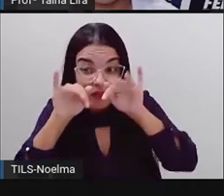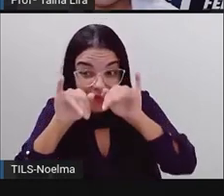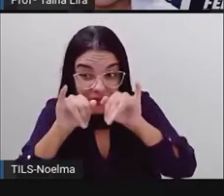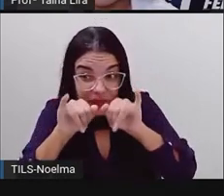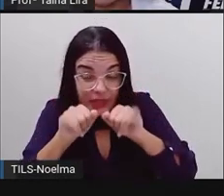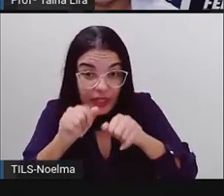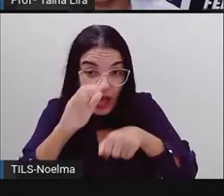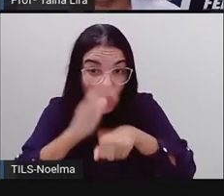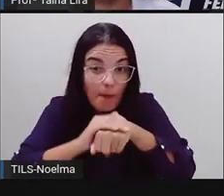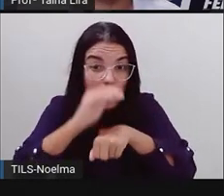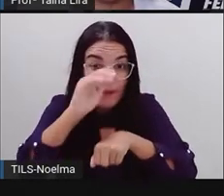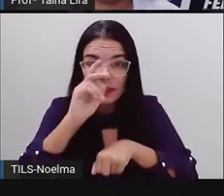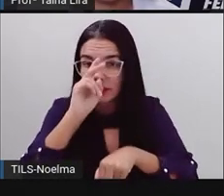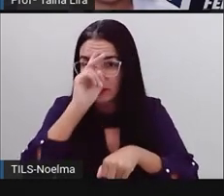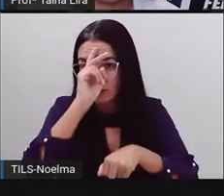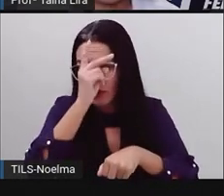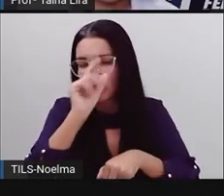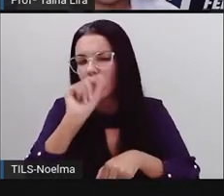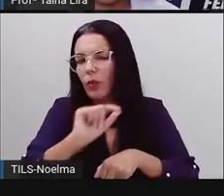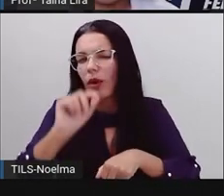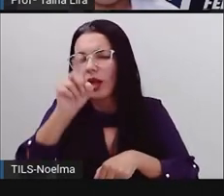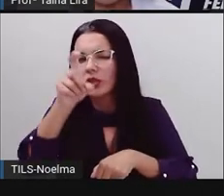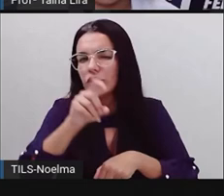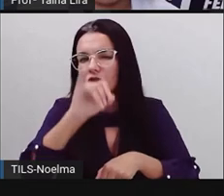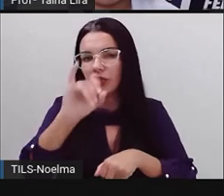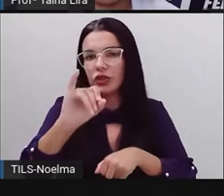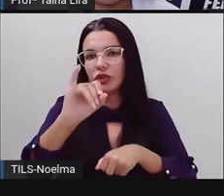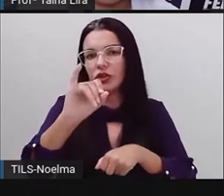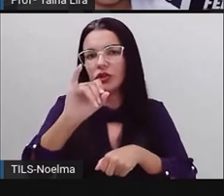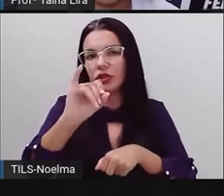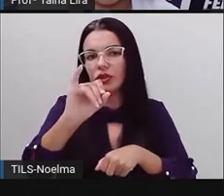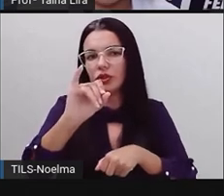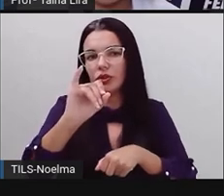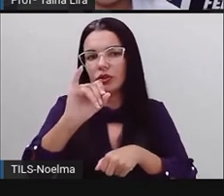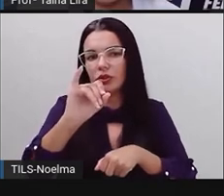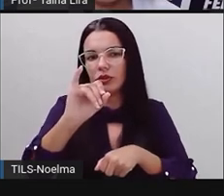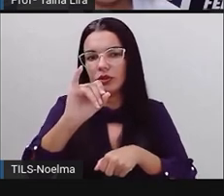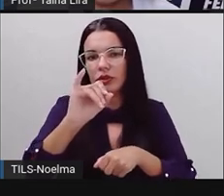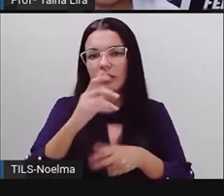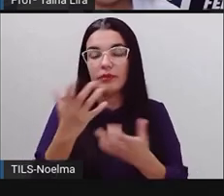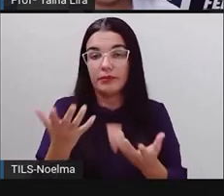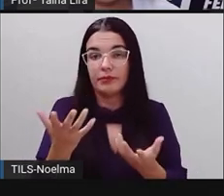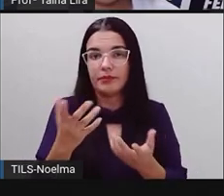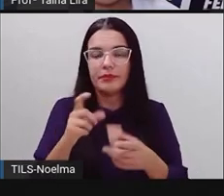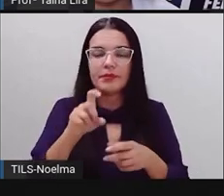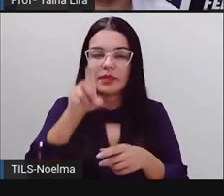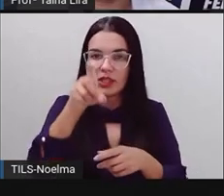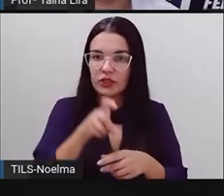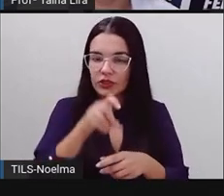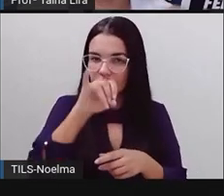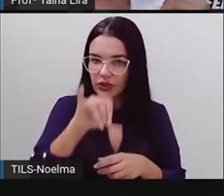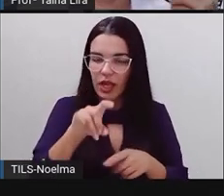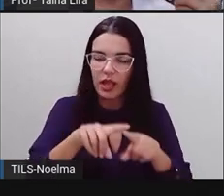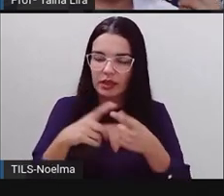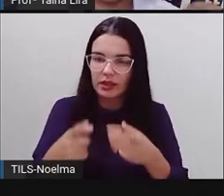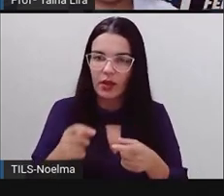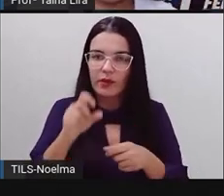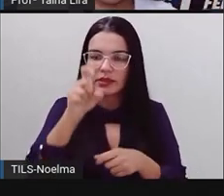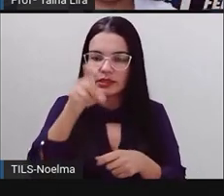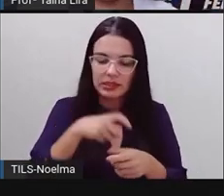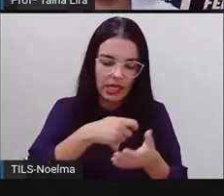abacaxi qual Demorou mais tempo na minha boca Qual foi a sílaba um hoje então